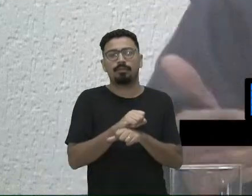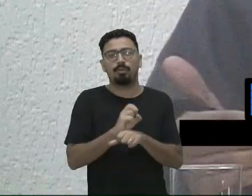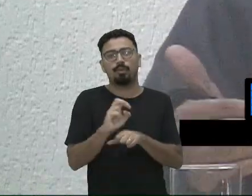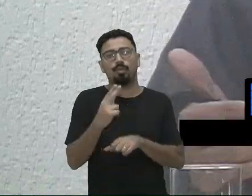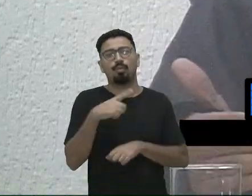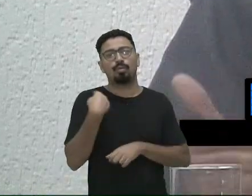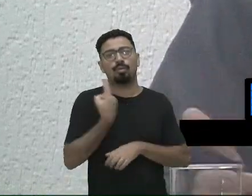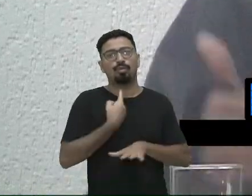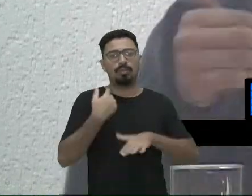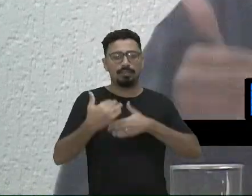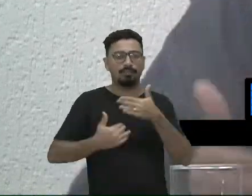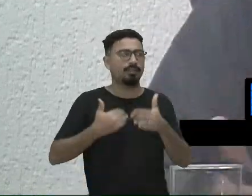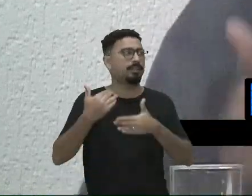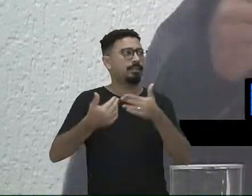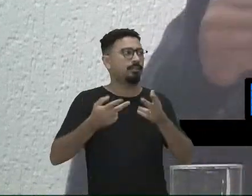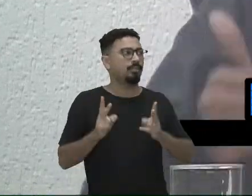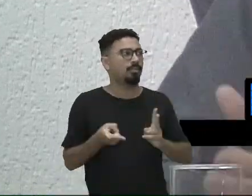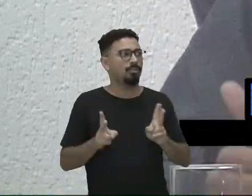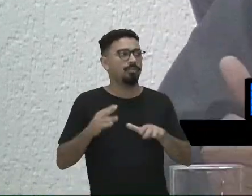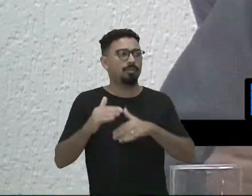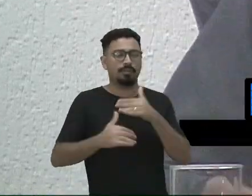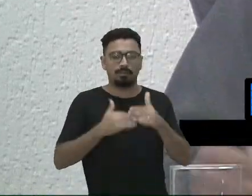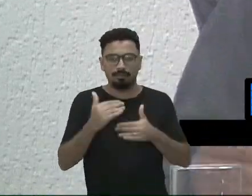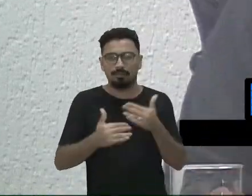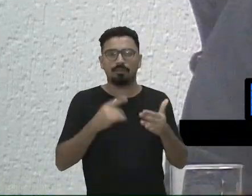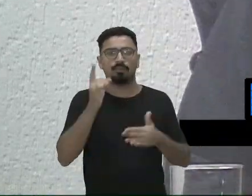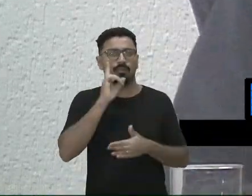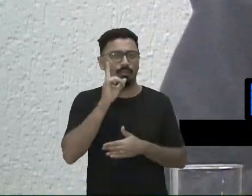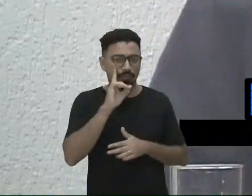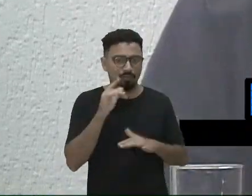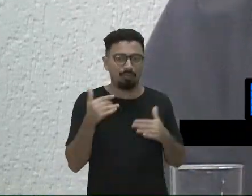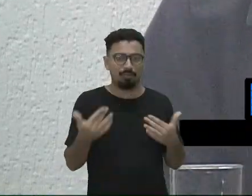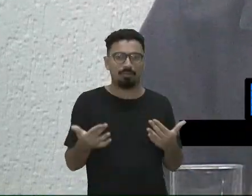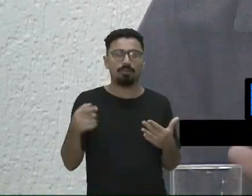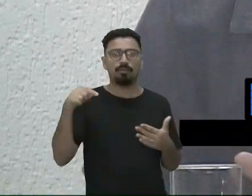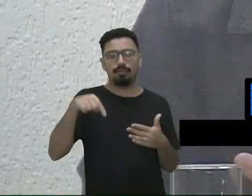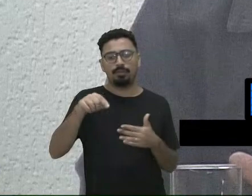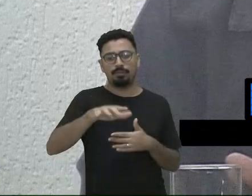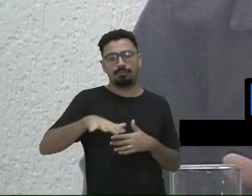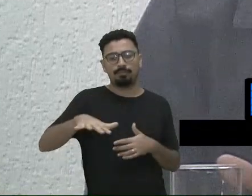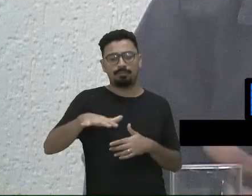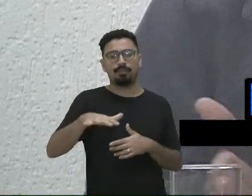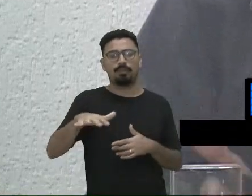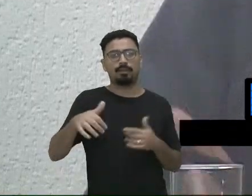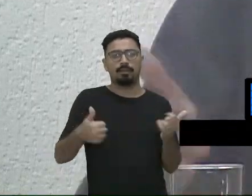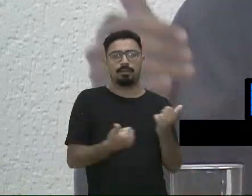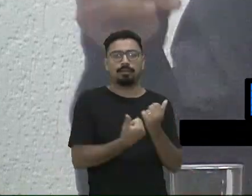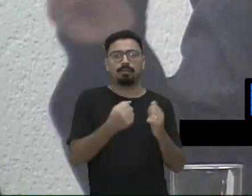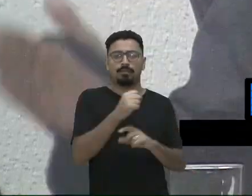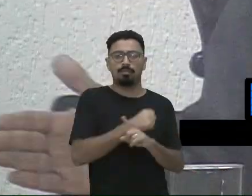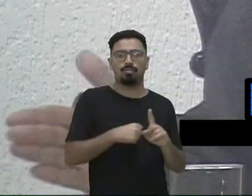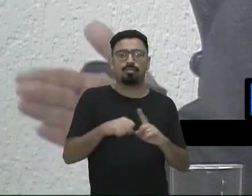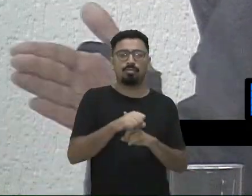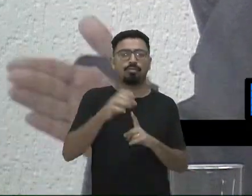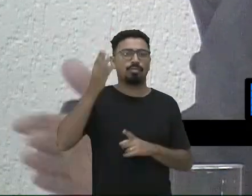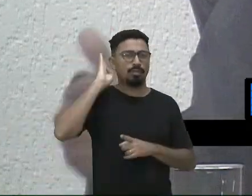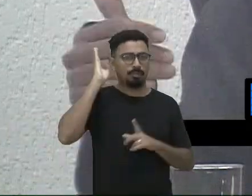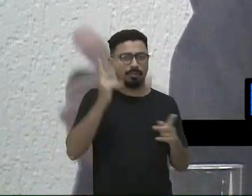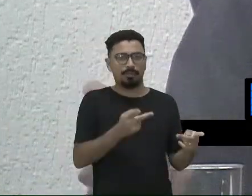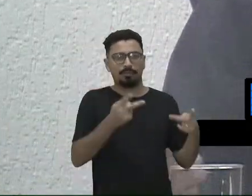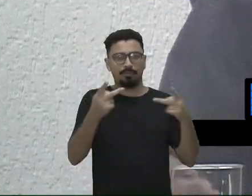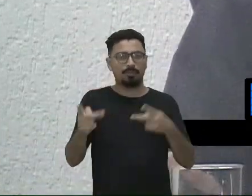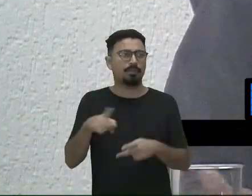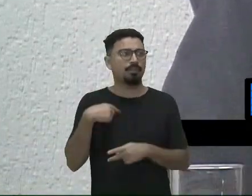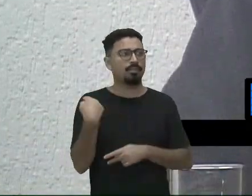gente avance todos os dias um pouquinho mais. E aí, aqui na assistência social de Taubaté, nessa visita que a gente fez